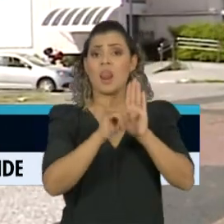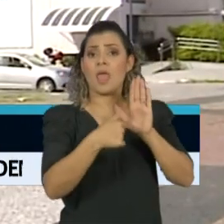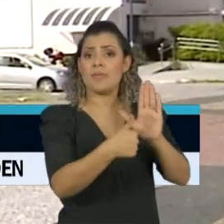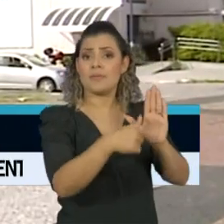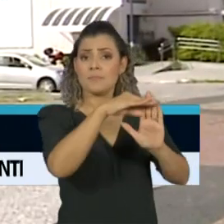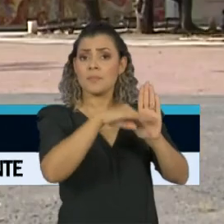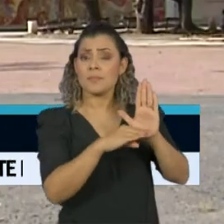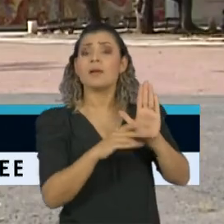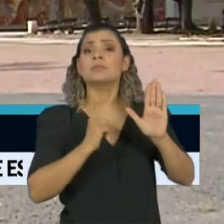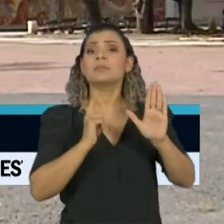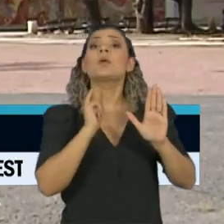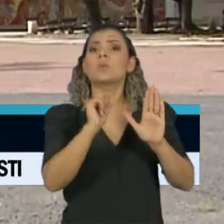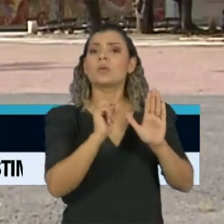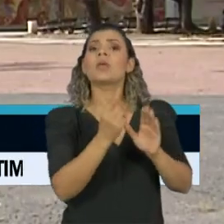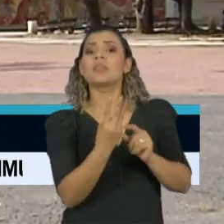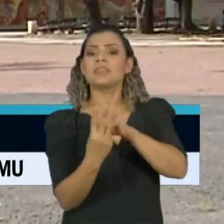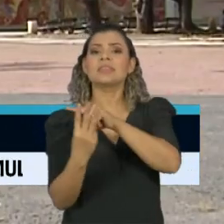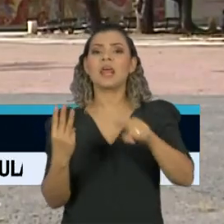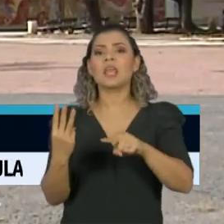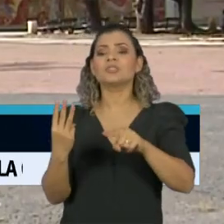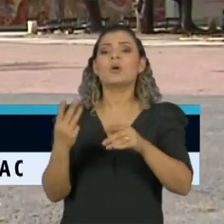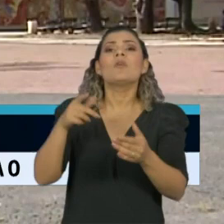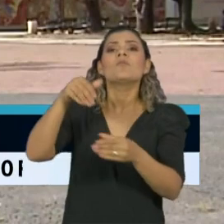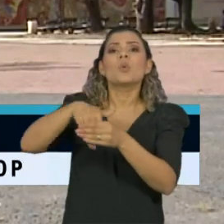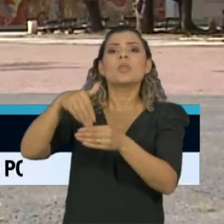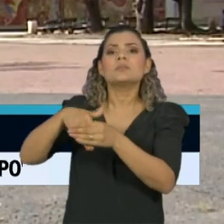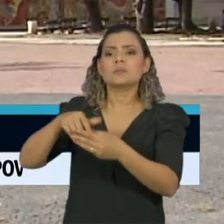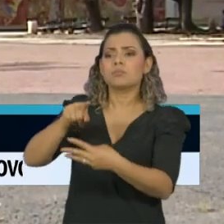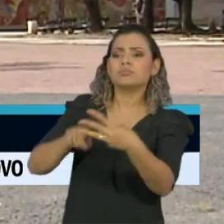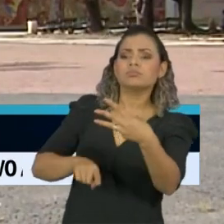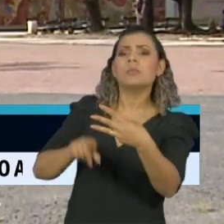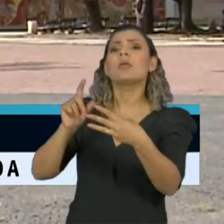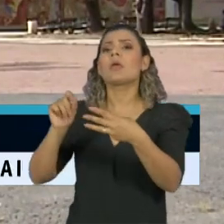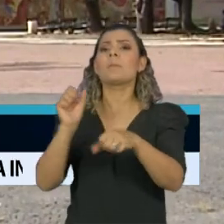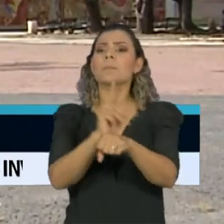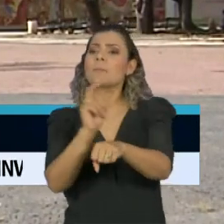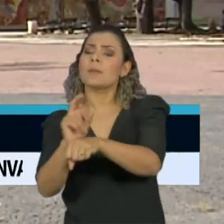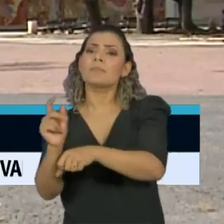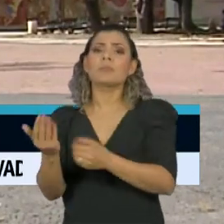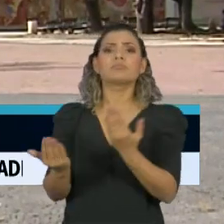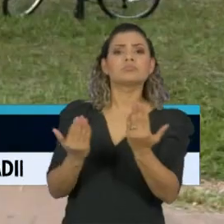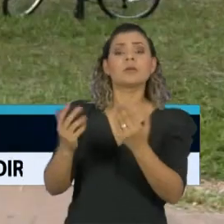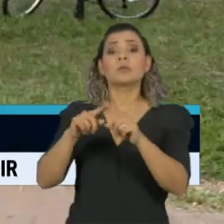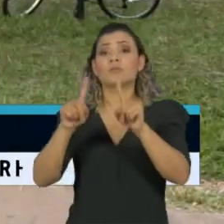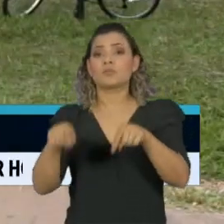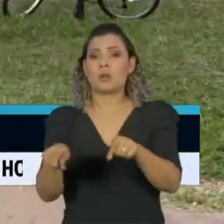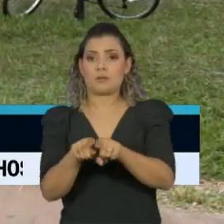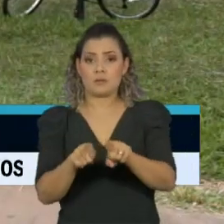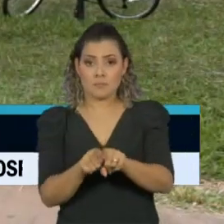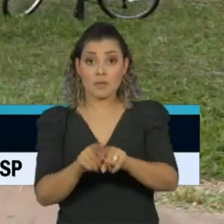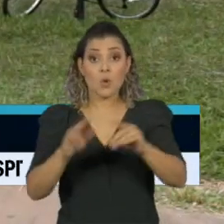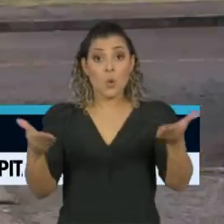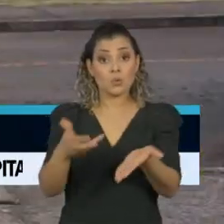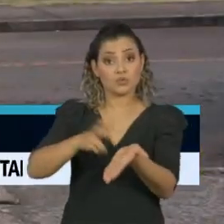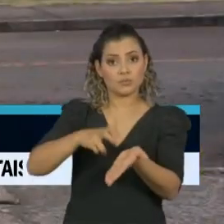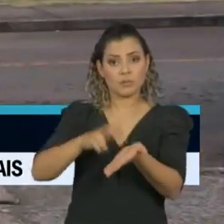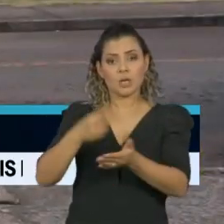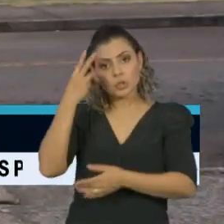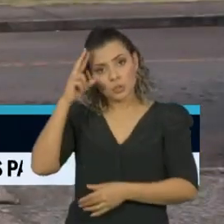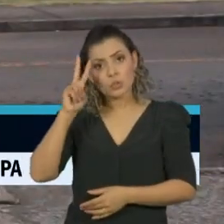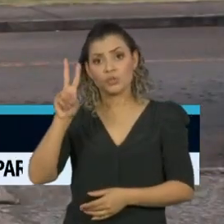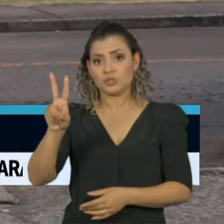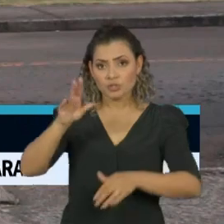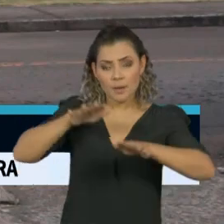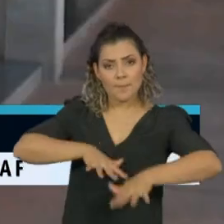em lei com lista tríplice dos mais votados eleitos por professores estudantes e em alguns casos funcionários hoje de manhã após dois dias